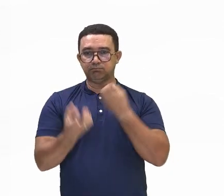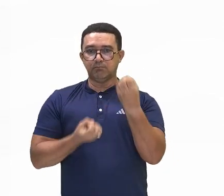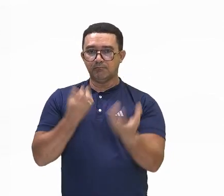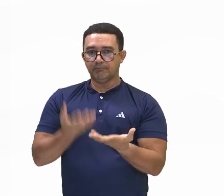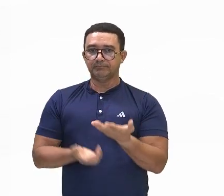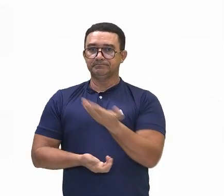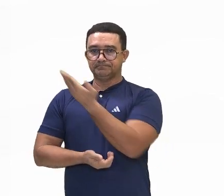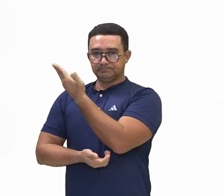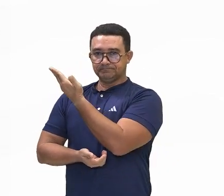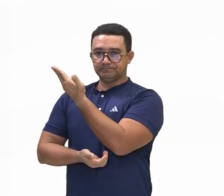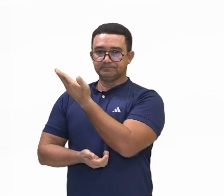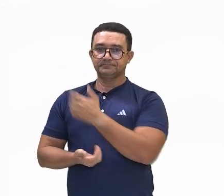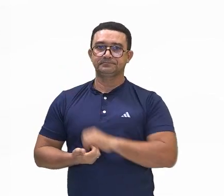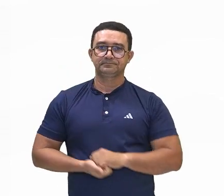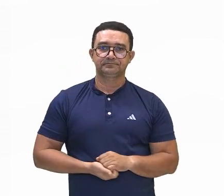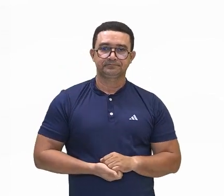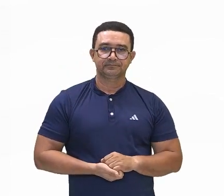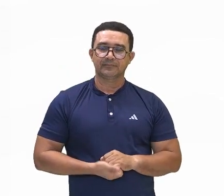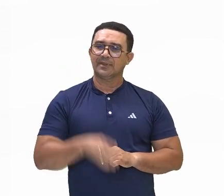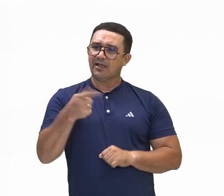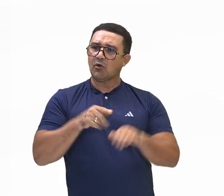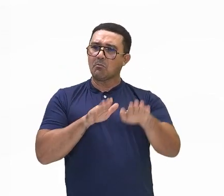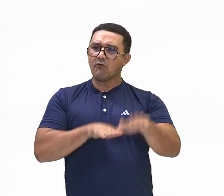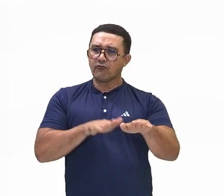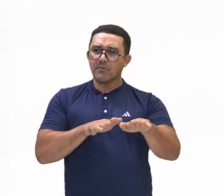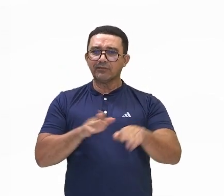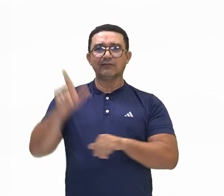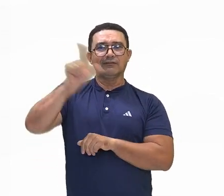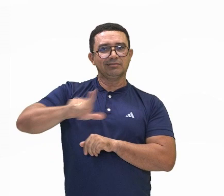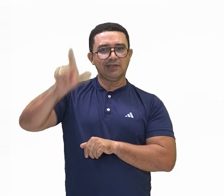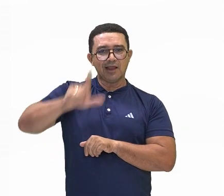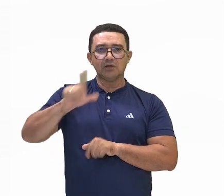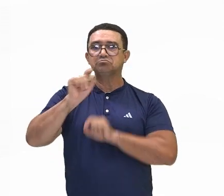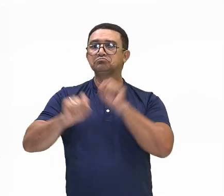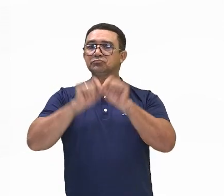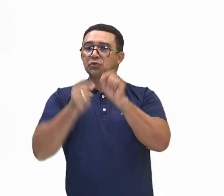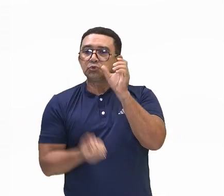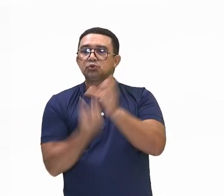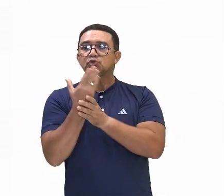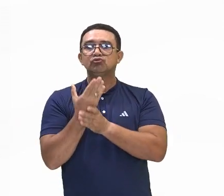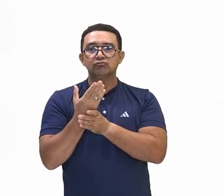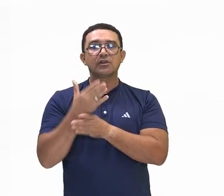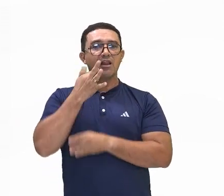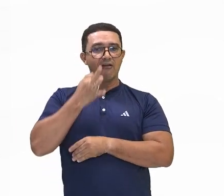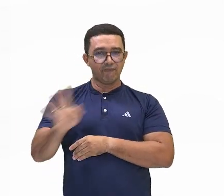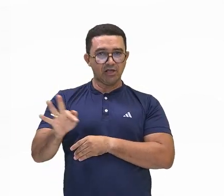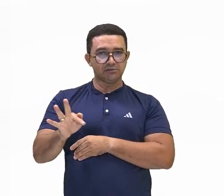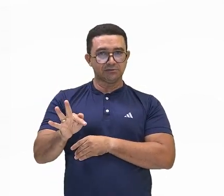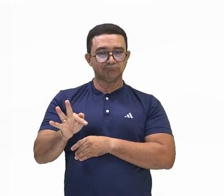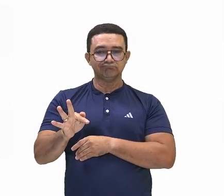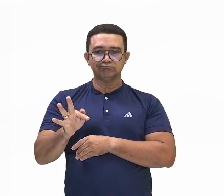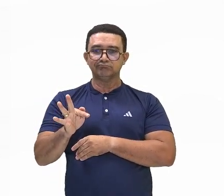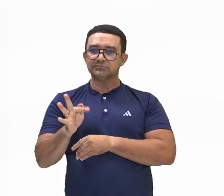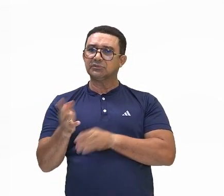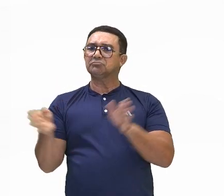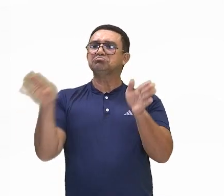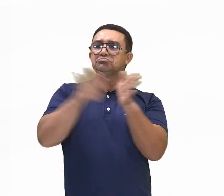dizendo aí. Parnasianismo é um movimento literário que advém da França e aparece no Brasil